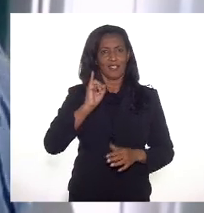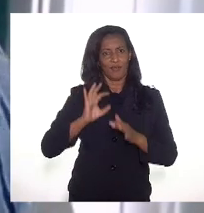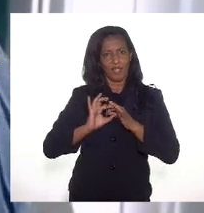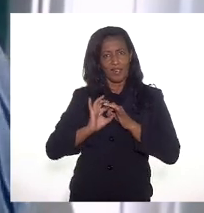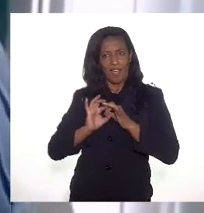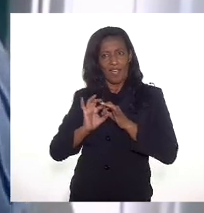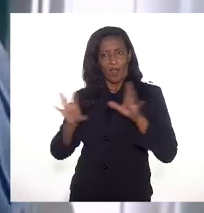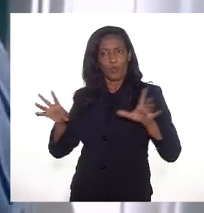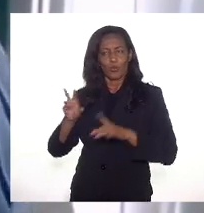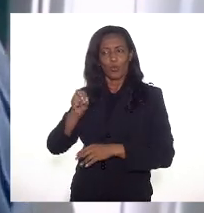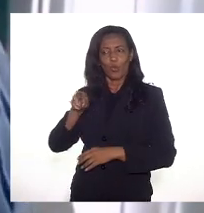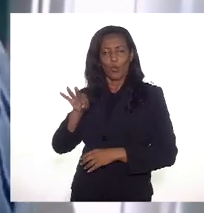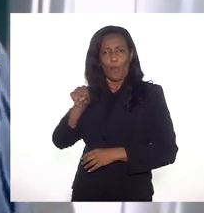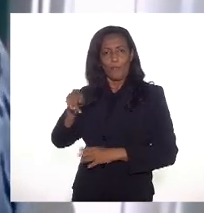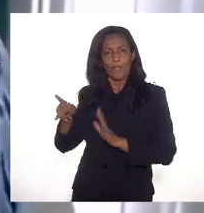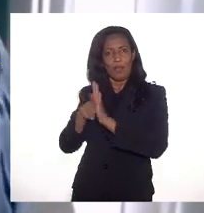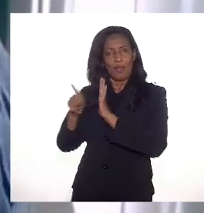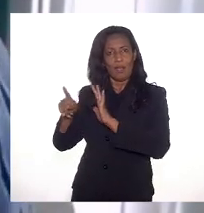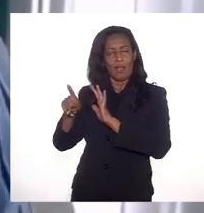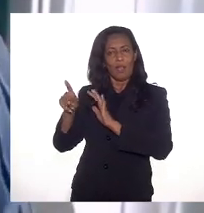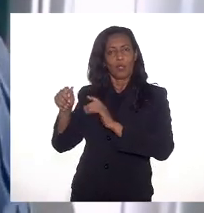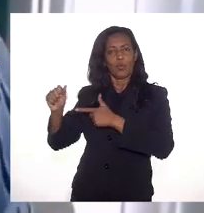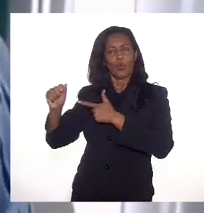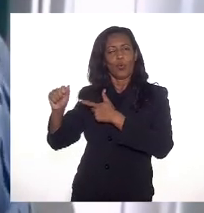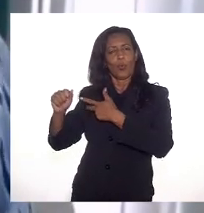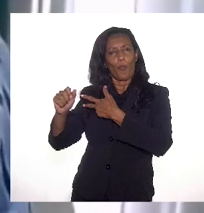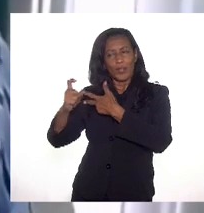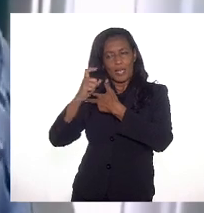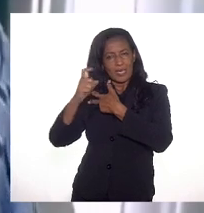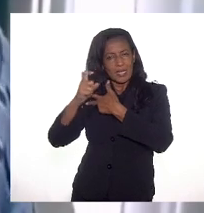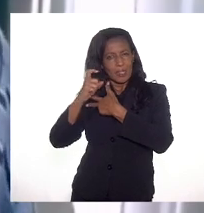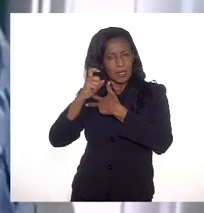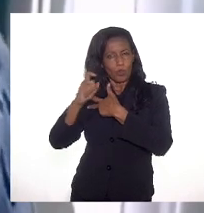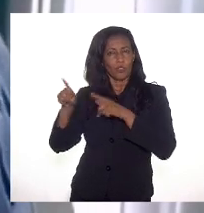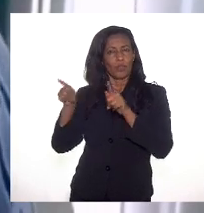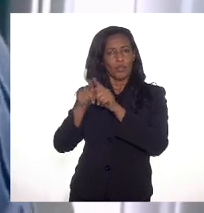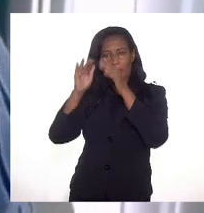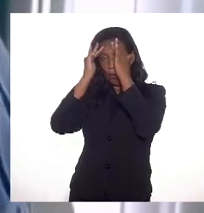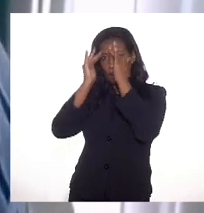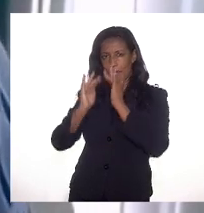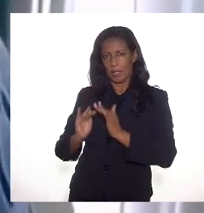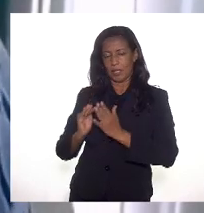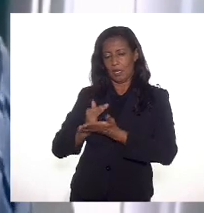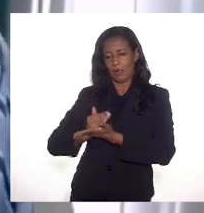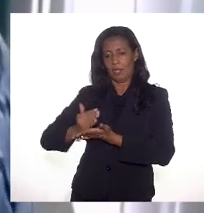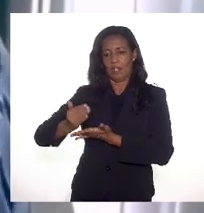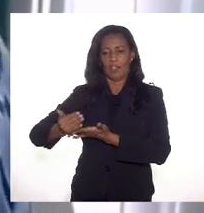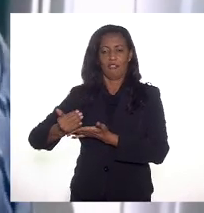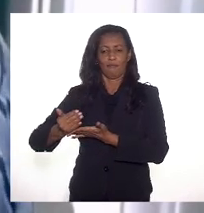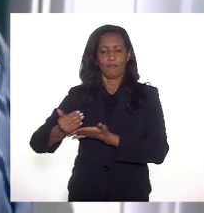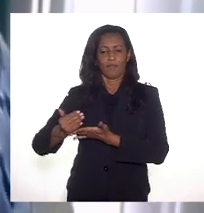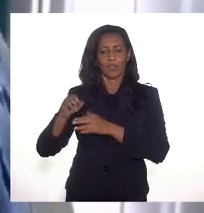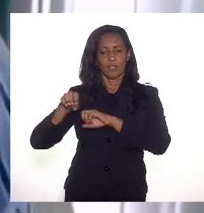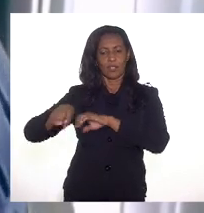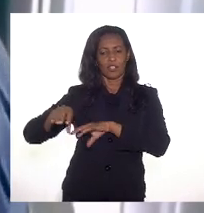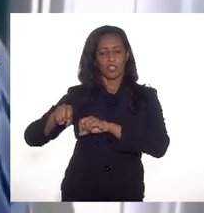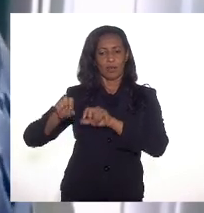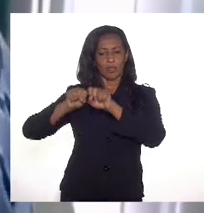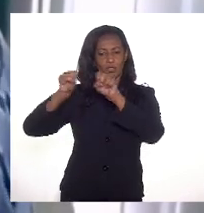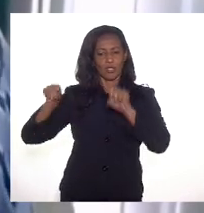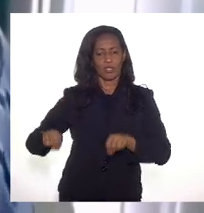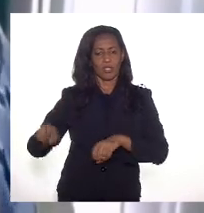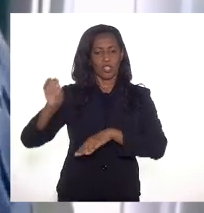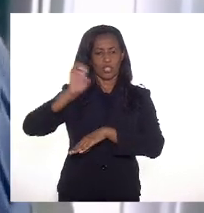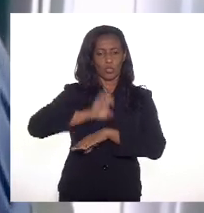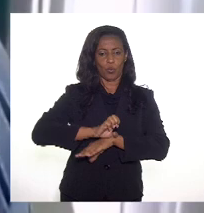Poder Executivo e sem deixar de considerar as prerrogativas dos órgãos normativos do sistema de ensino, tanto no